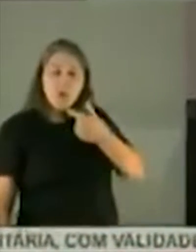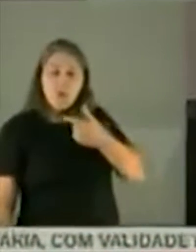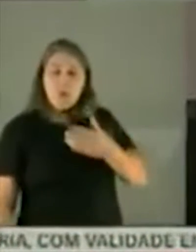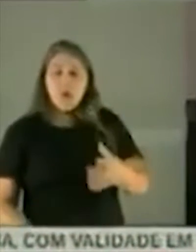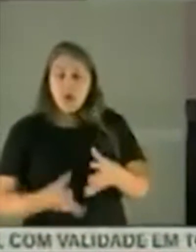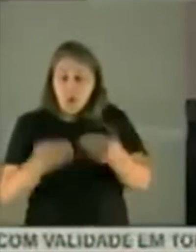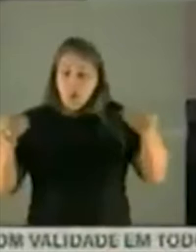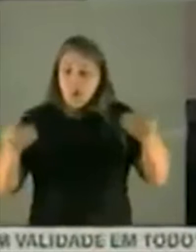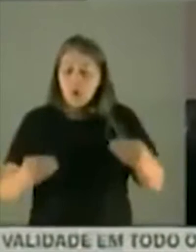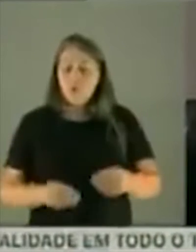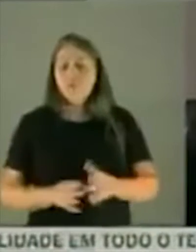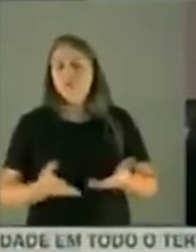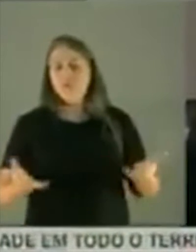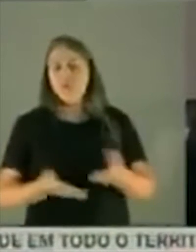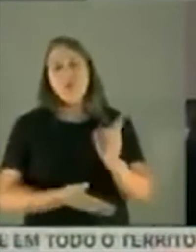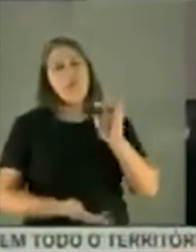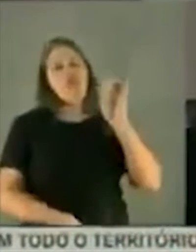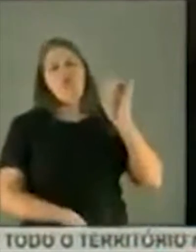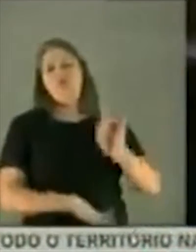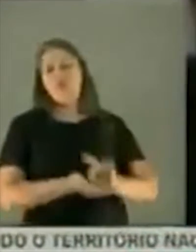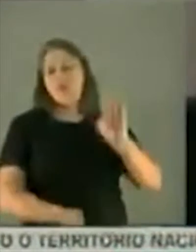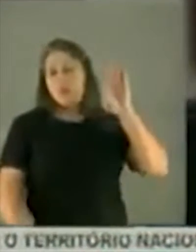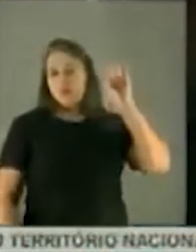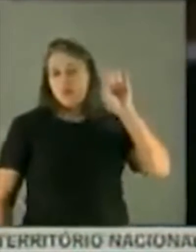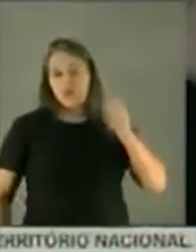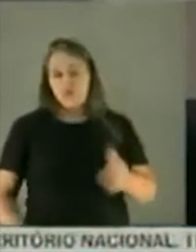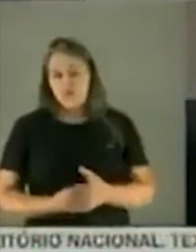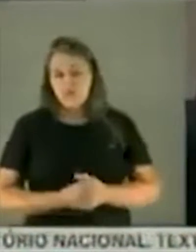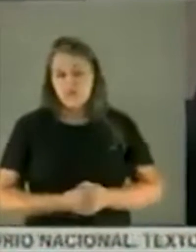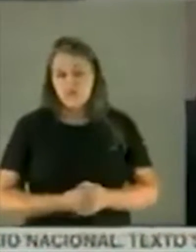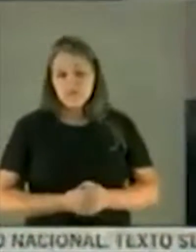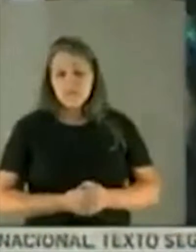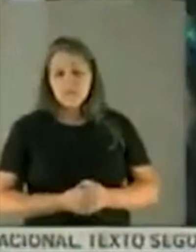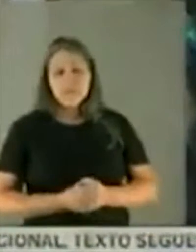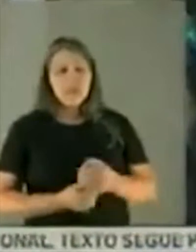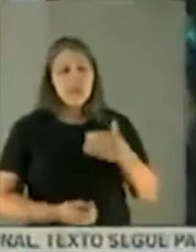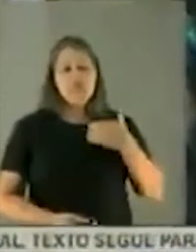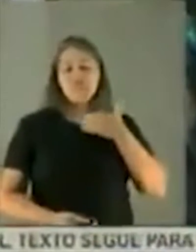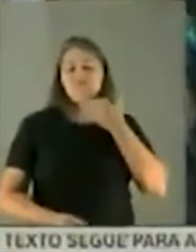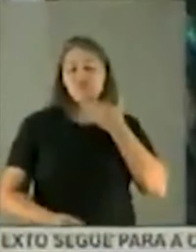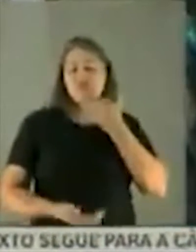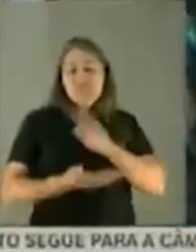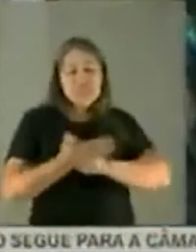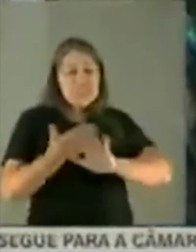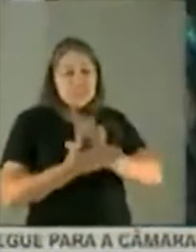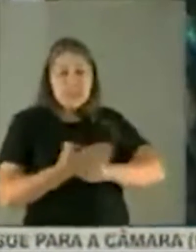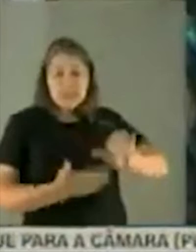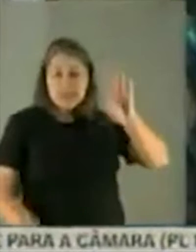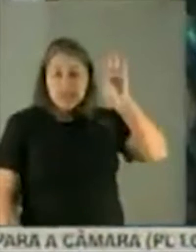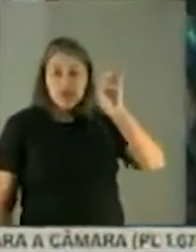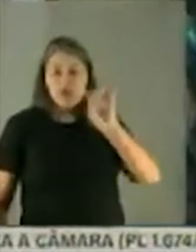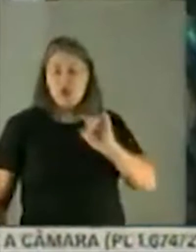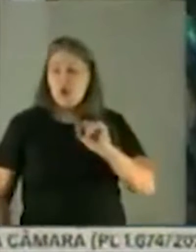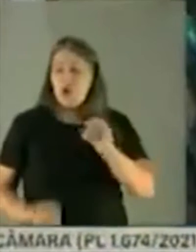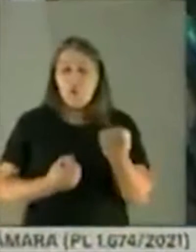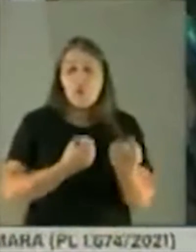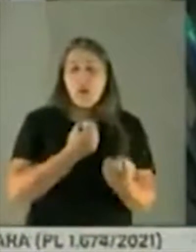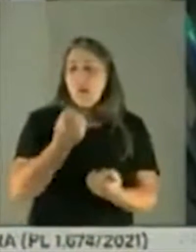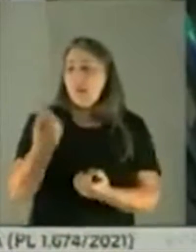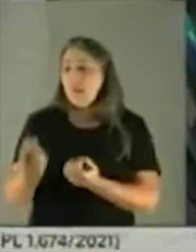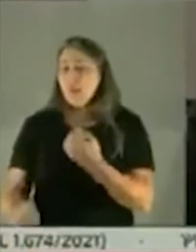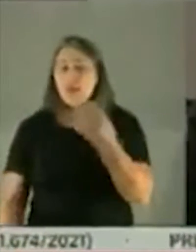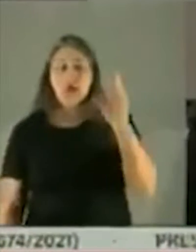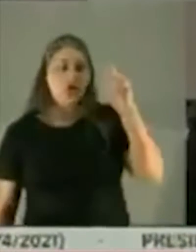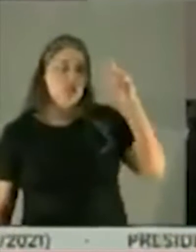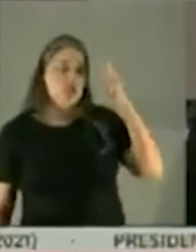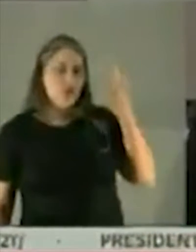Evidências anedóticas não são evidências científicas. Elas não servem para a ciência, elas são apenas causos, histórias.